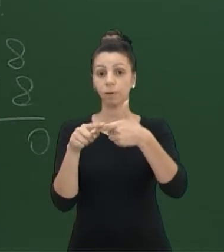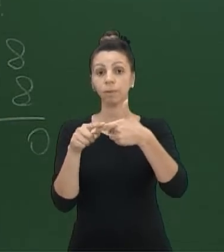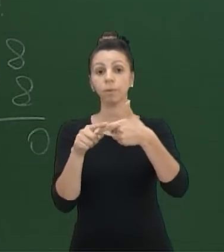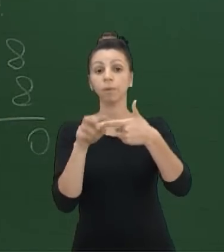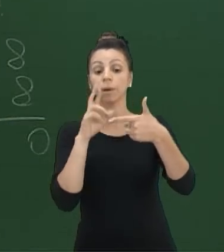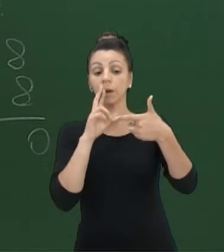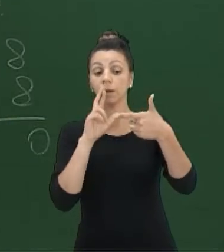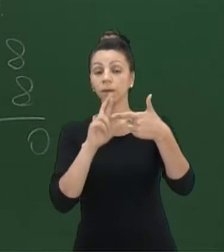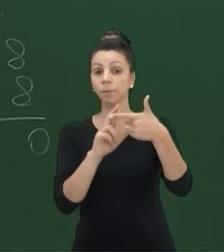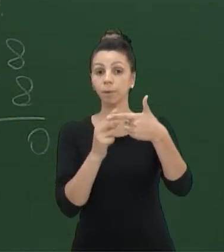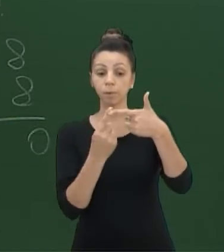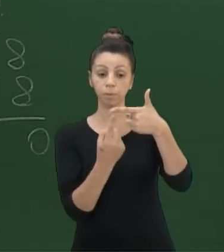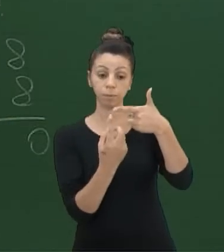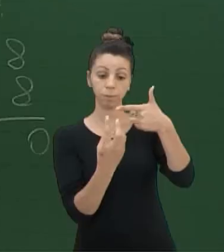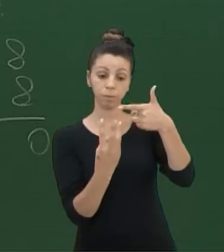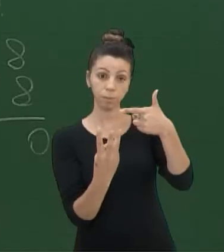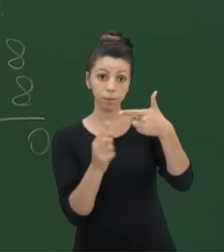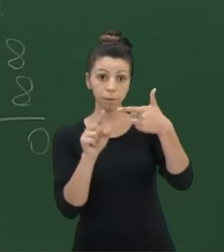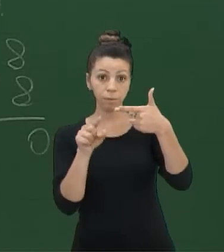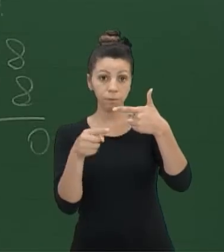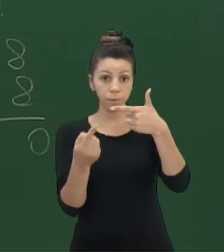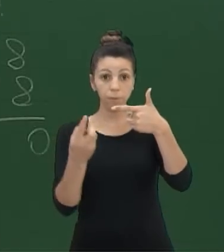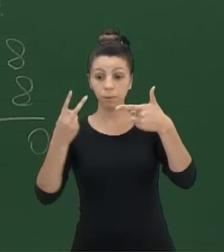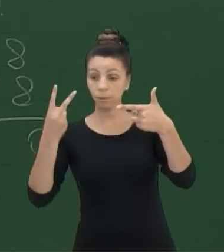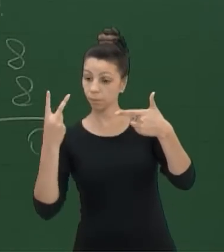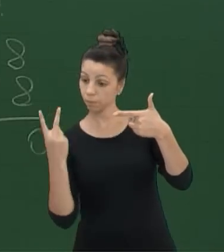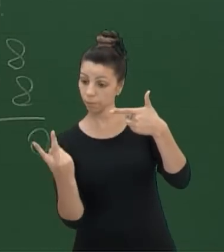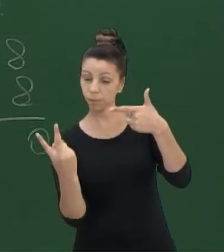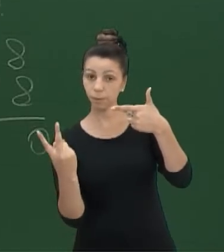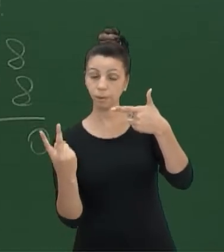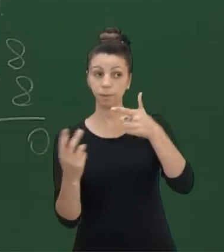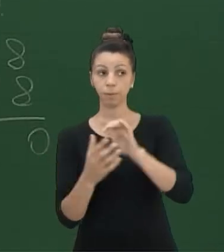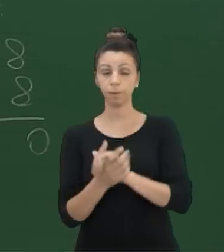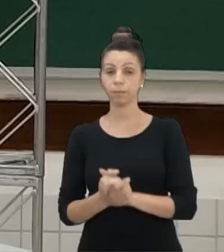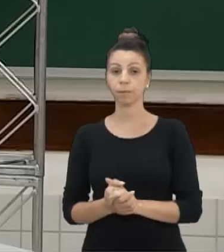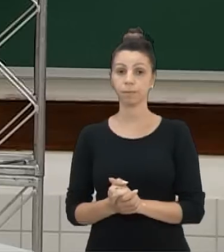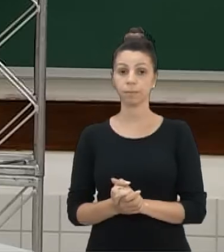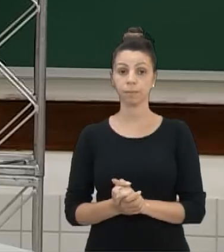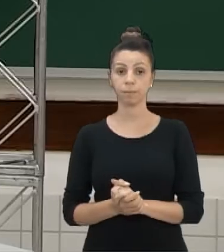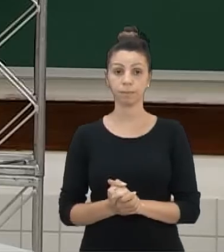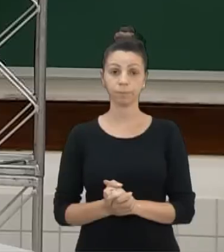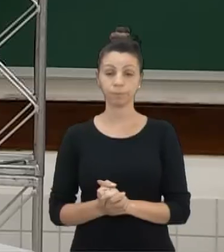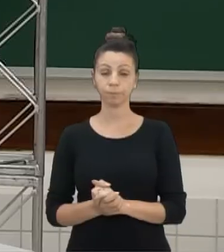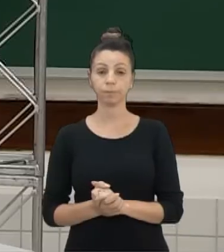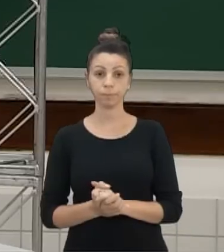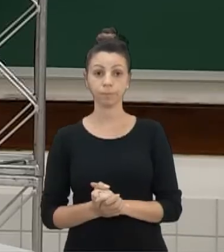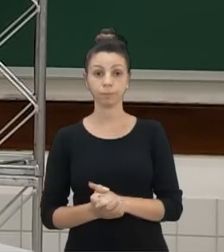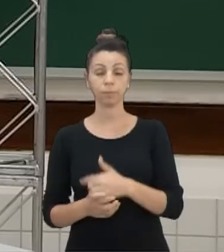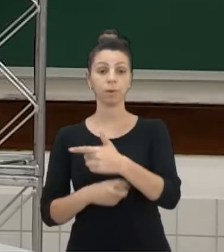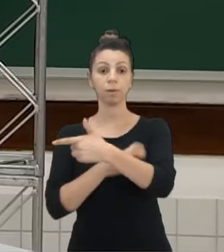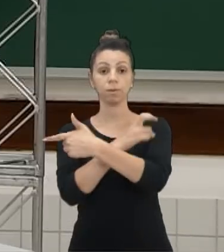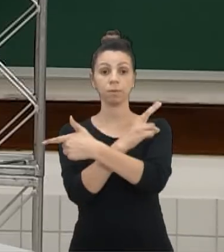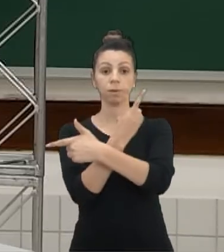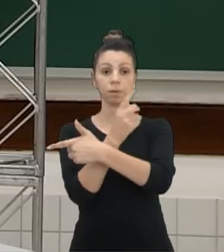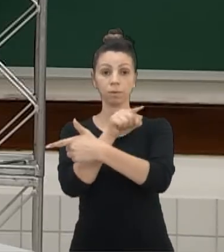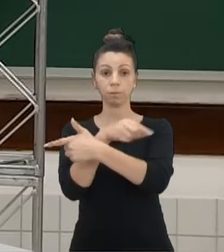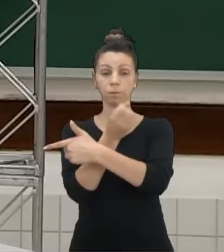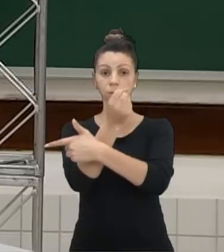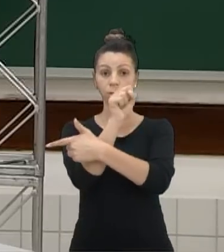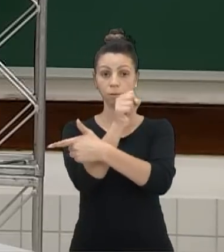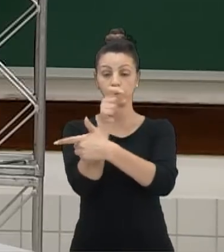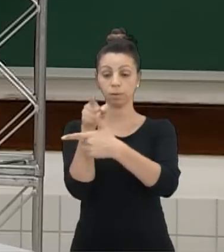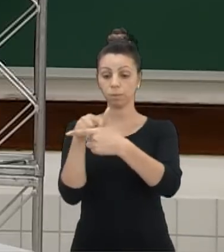0. Então, os nossos 52,8, nossas 52,8